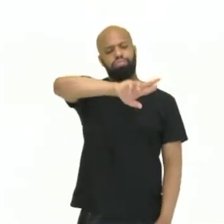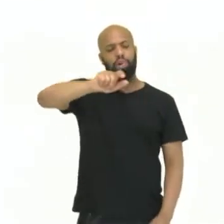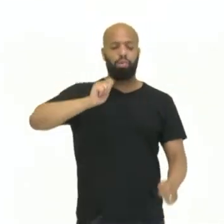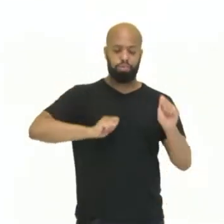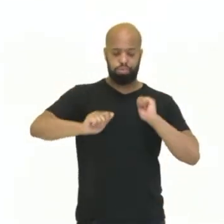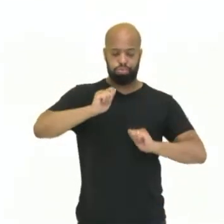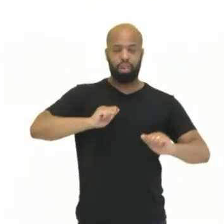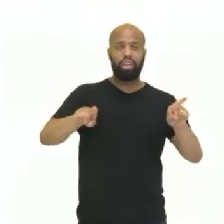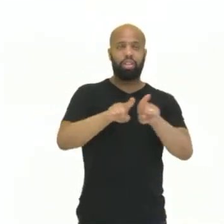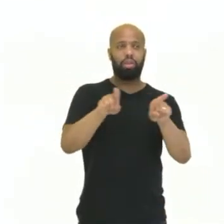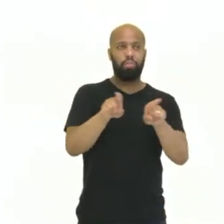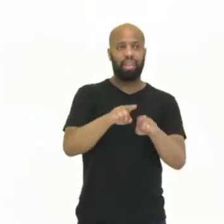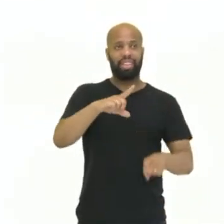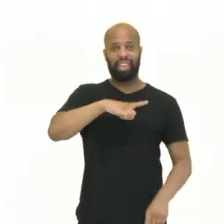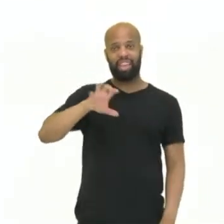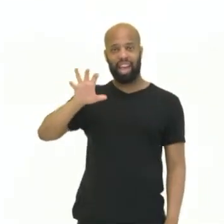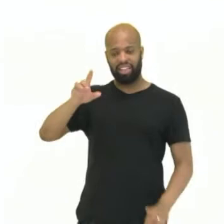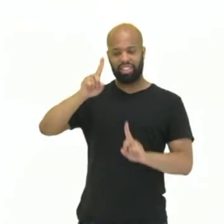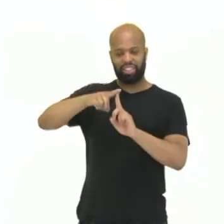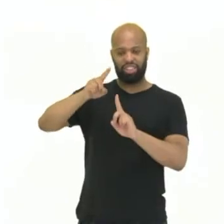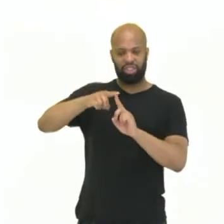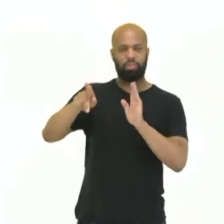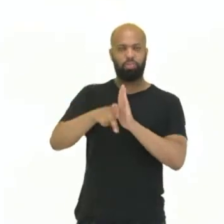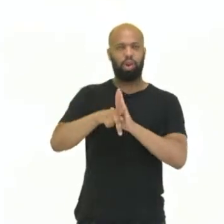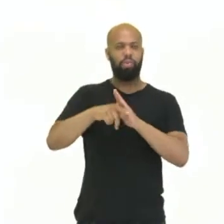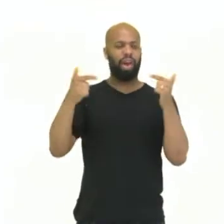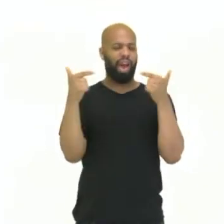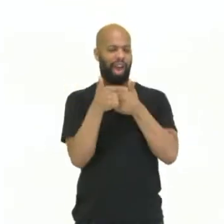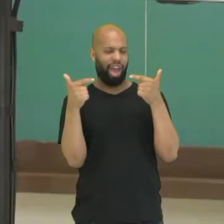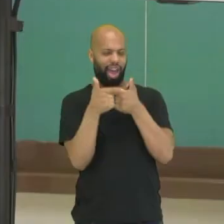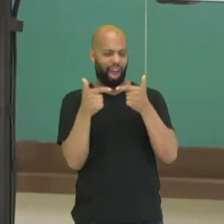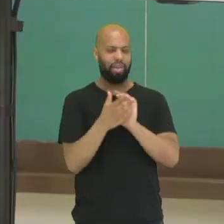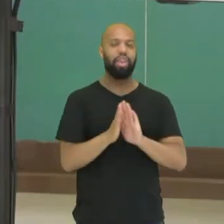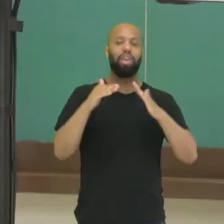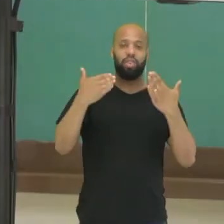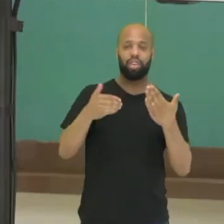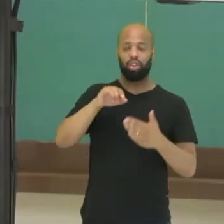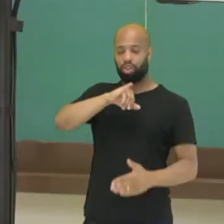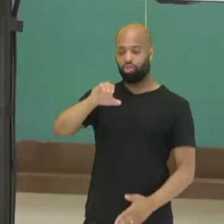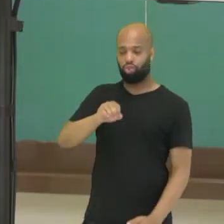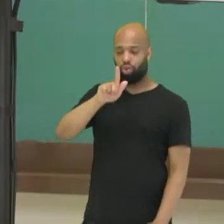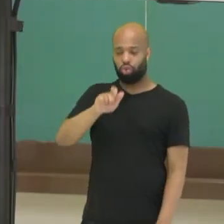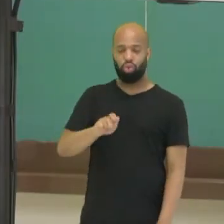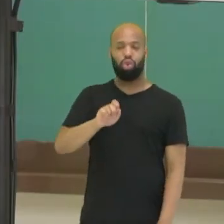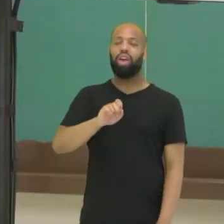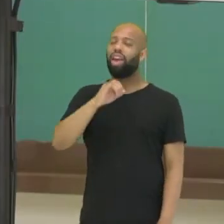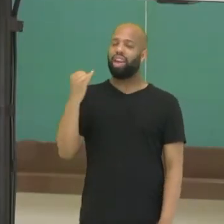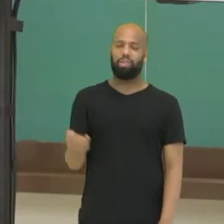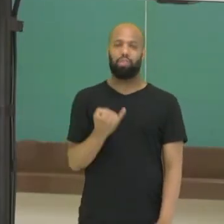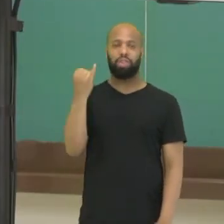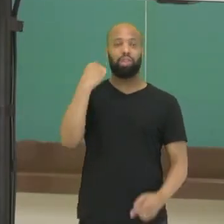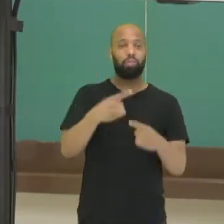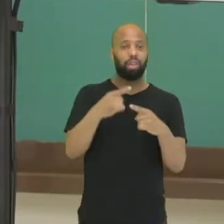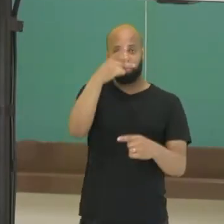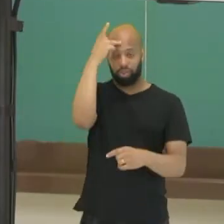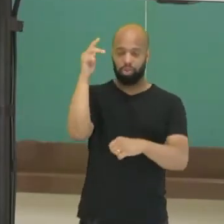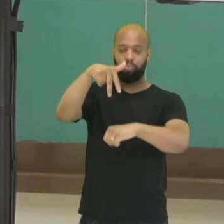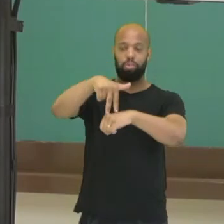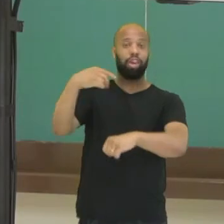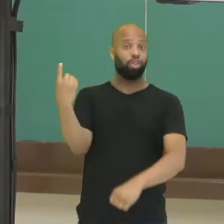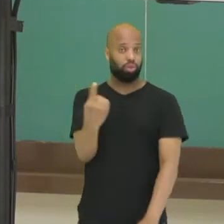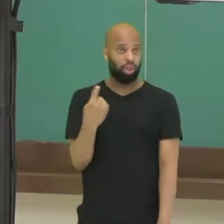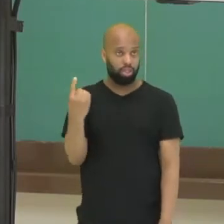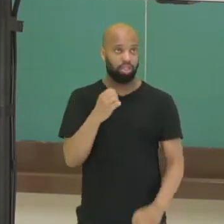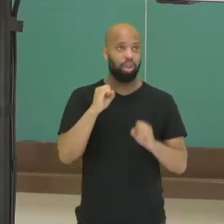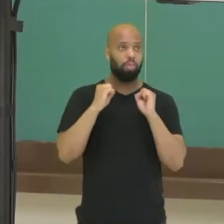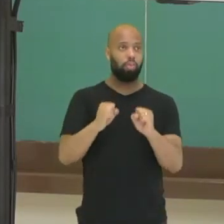que trabalham com esse tipo de comédia. Então, os jogos teatrais são essenciais, porque a pessoa vai estar ali sozinho, o artista está sozinho em cena, e de repente pode